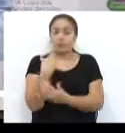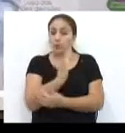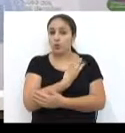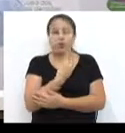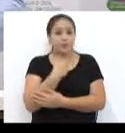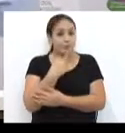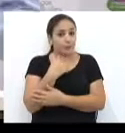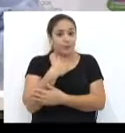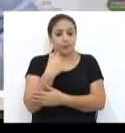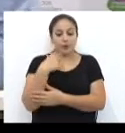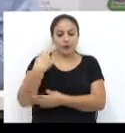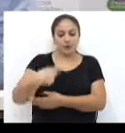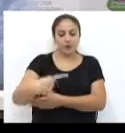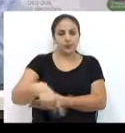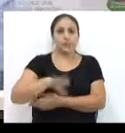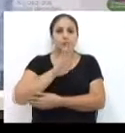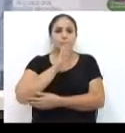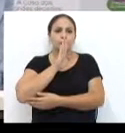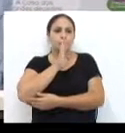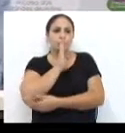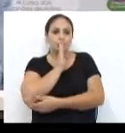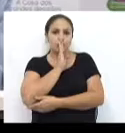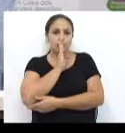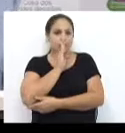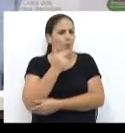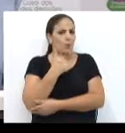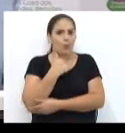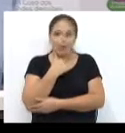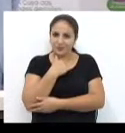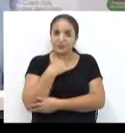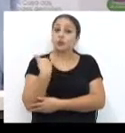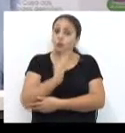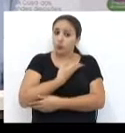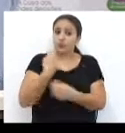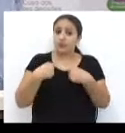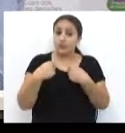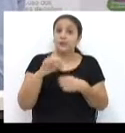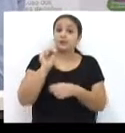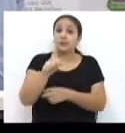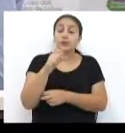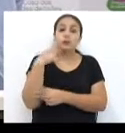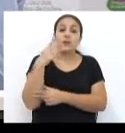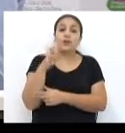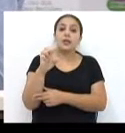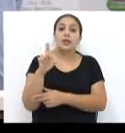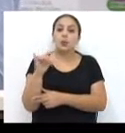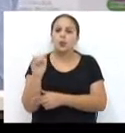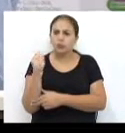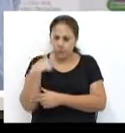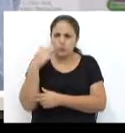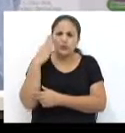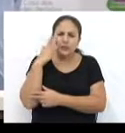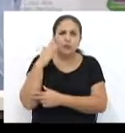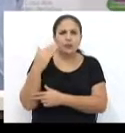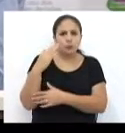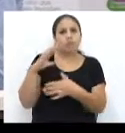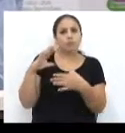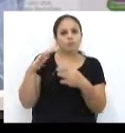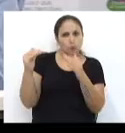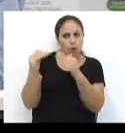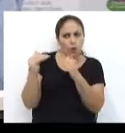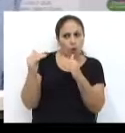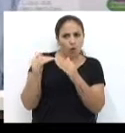não podemos aqui, caros colegas vereadores, ficarmos quietos. Temos sim, vereador Eloy, e sei que Vossa Excelência também